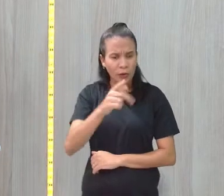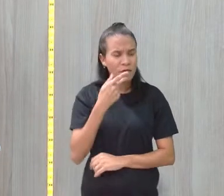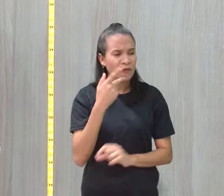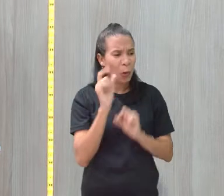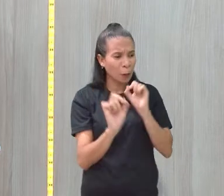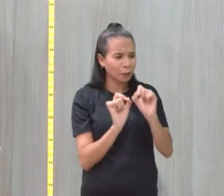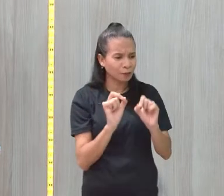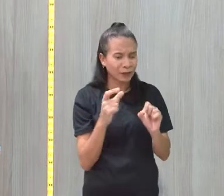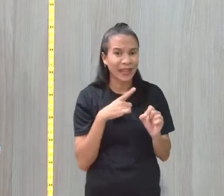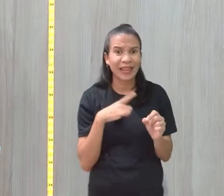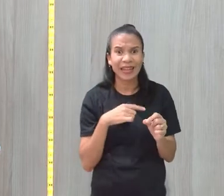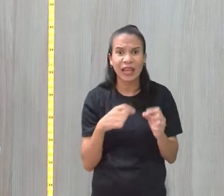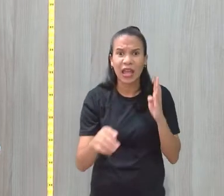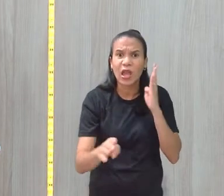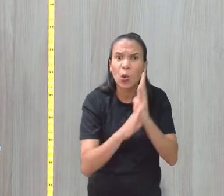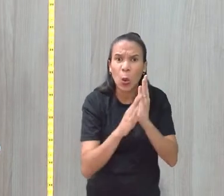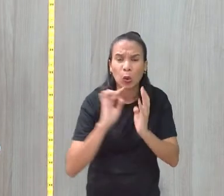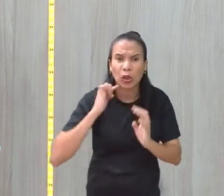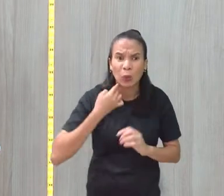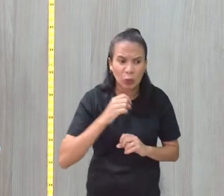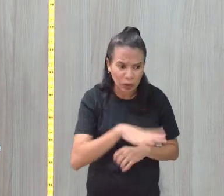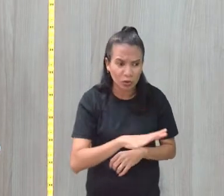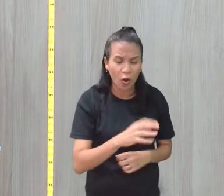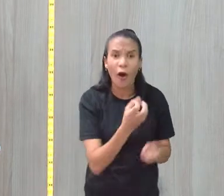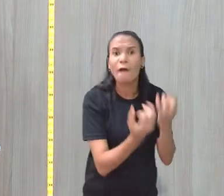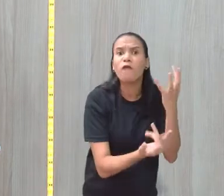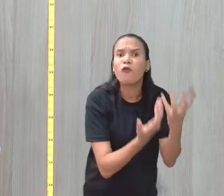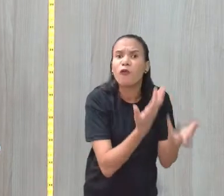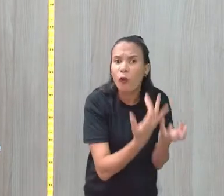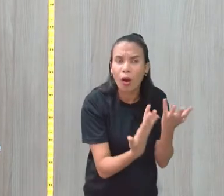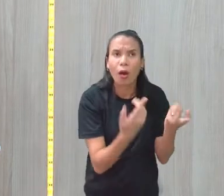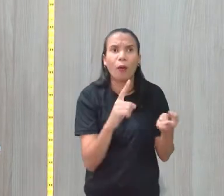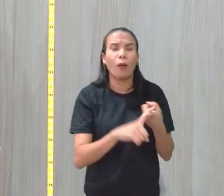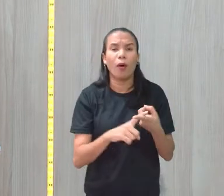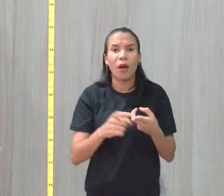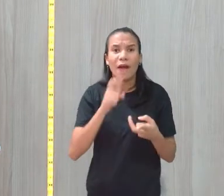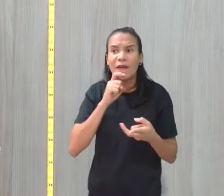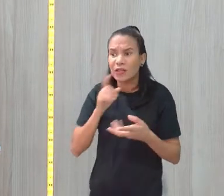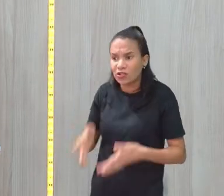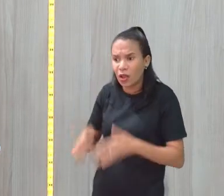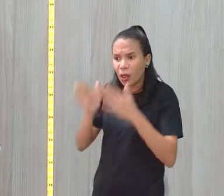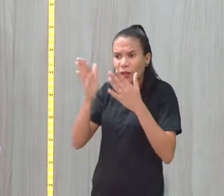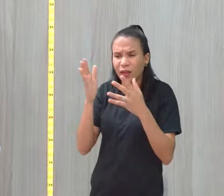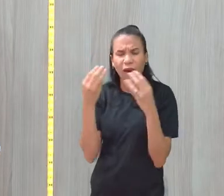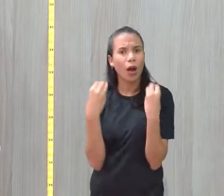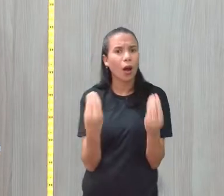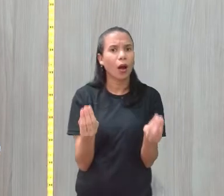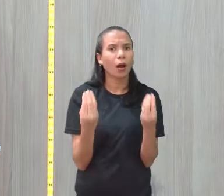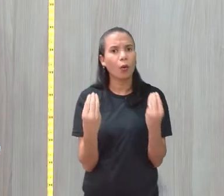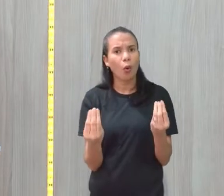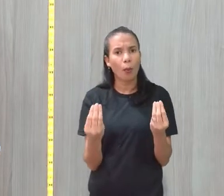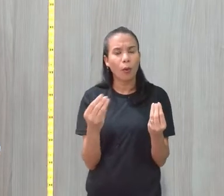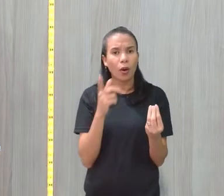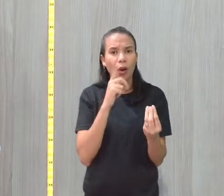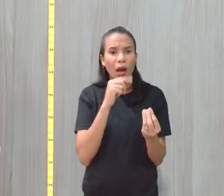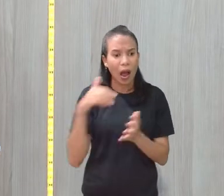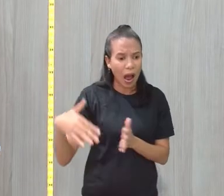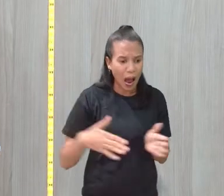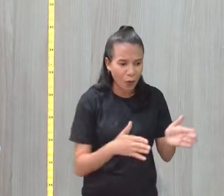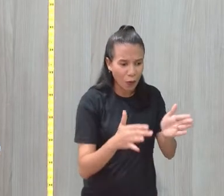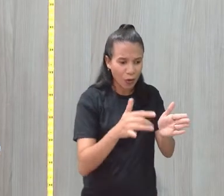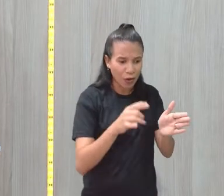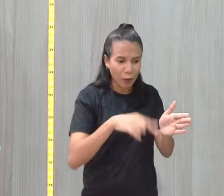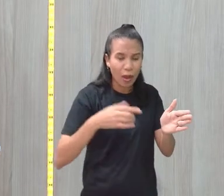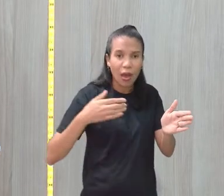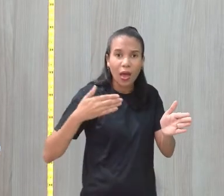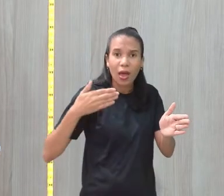que encontra-se geladeira, fogão. Gente, pelo amor de Deus, onde é que a gente vai parar, gente? O rio é o que traz água doce